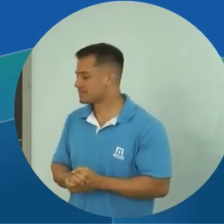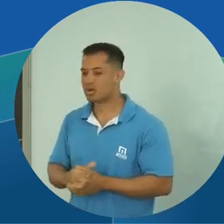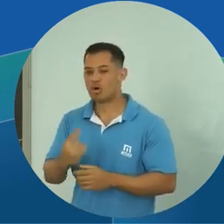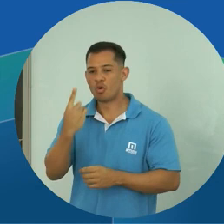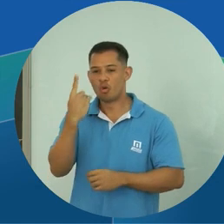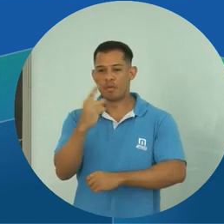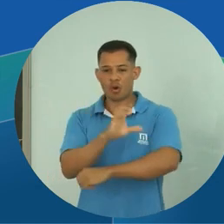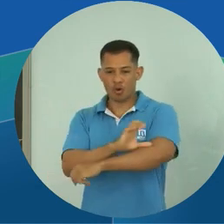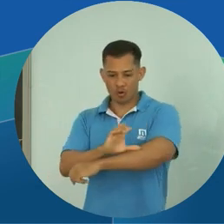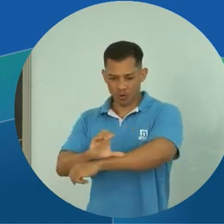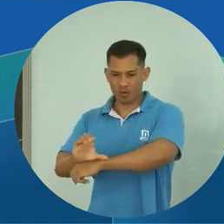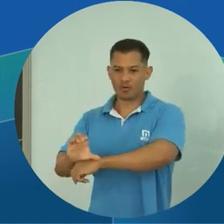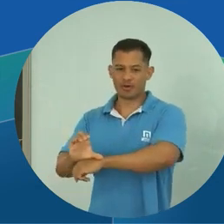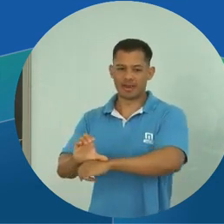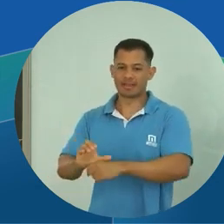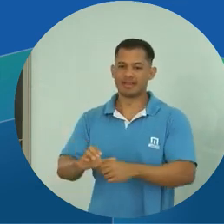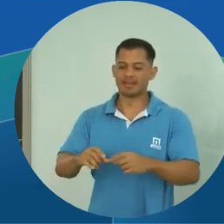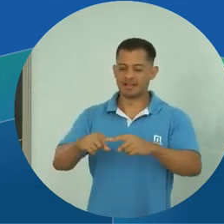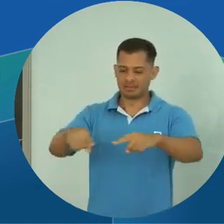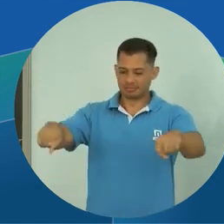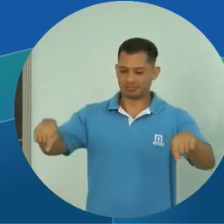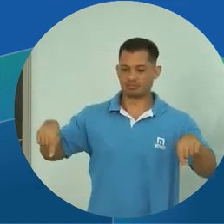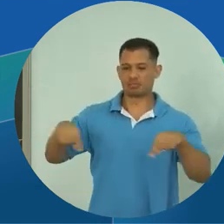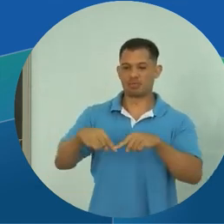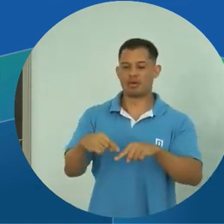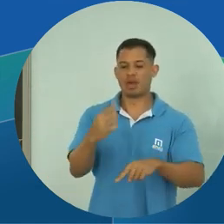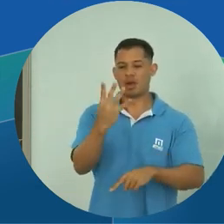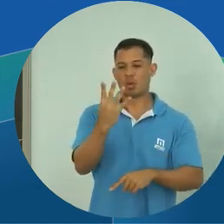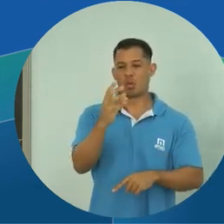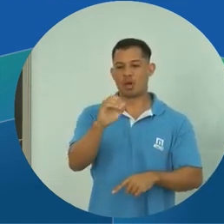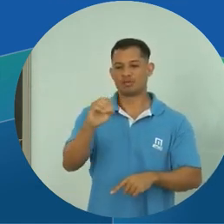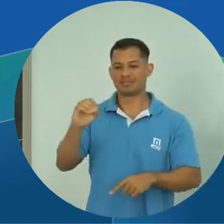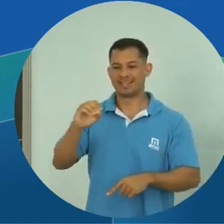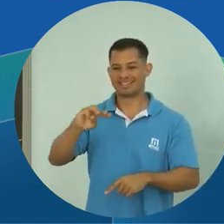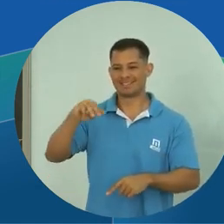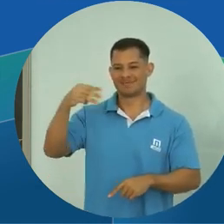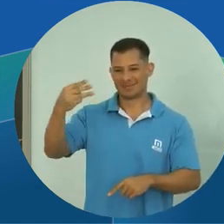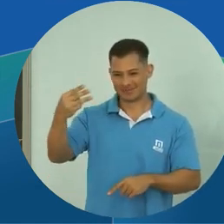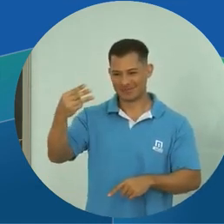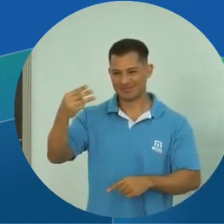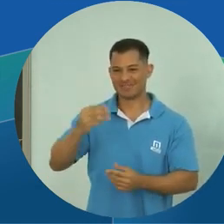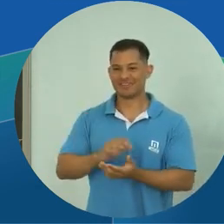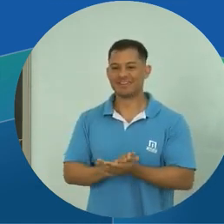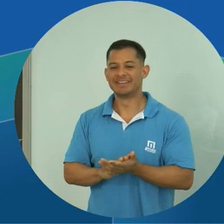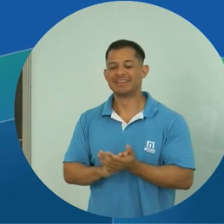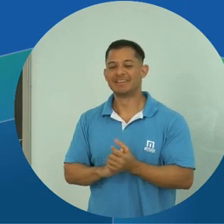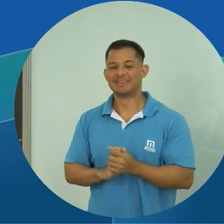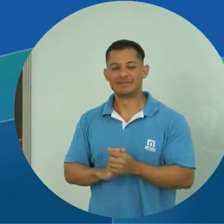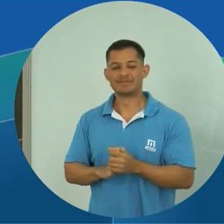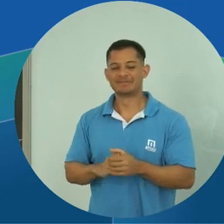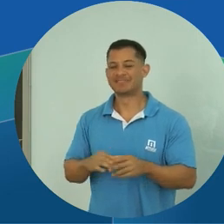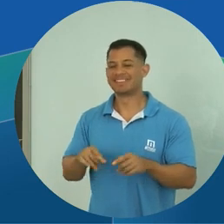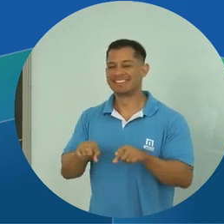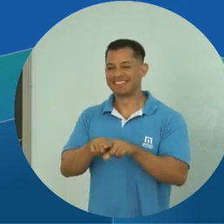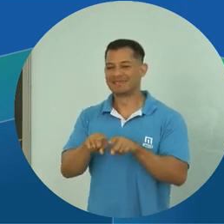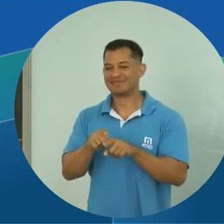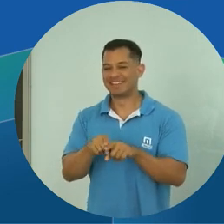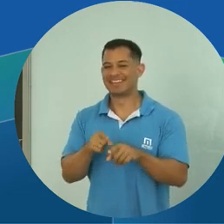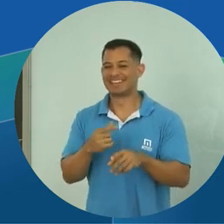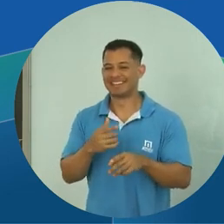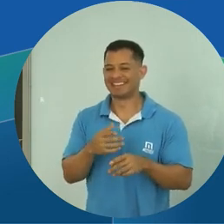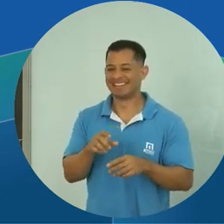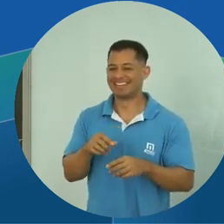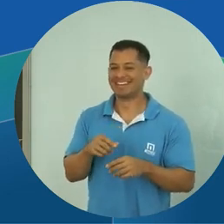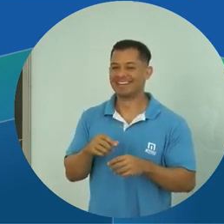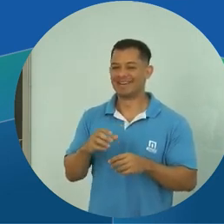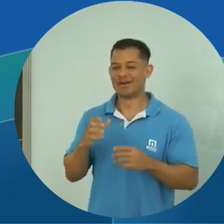concretagem, 400 metros cúbicos. Então, a gente tem que levar em conta o ganho o comportamento